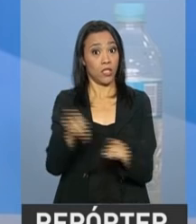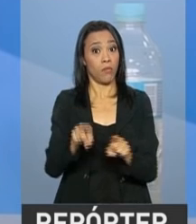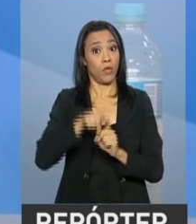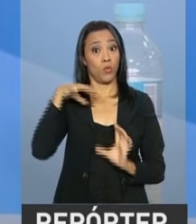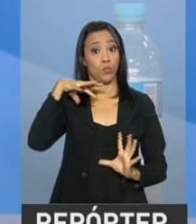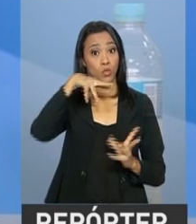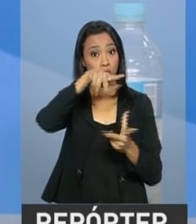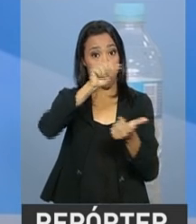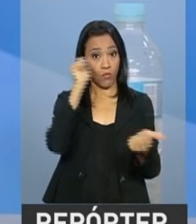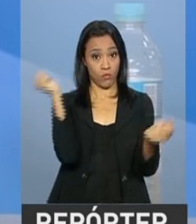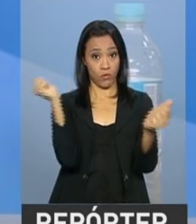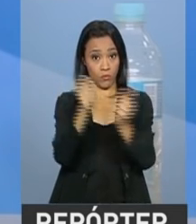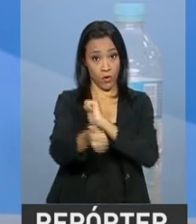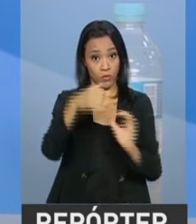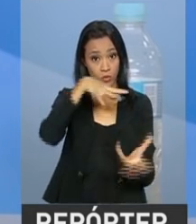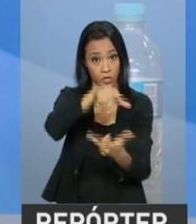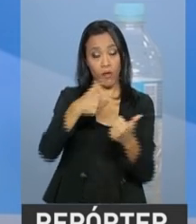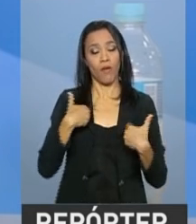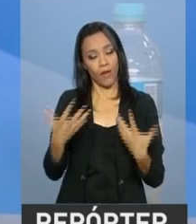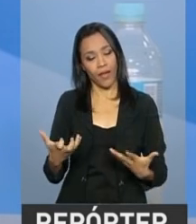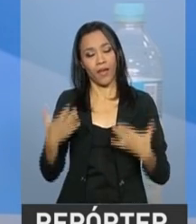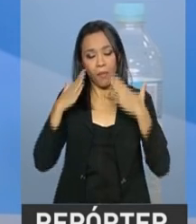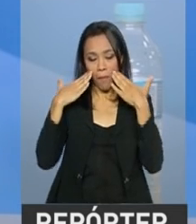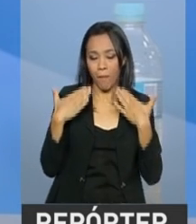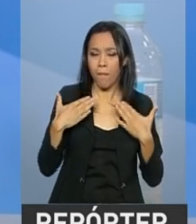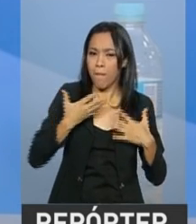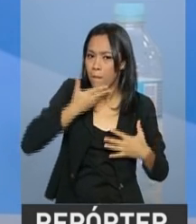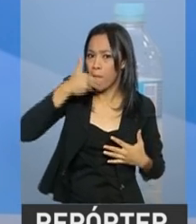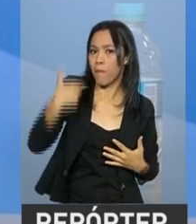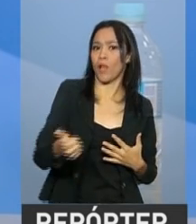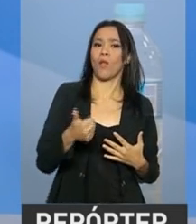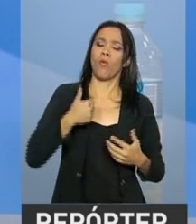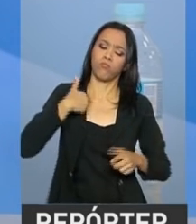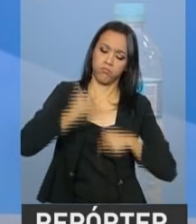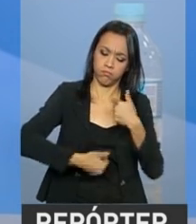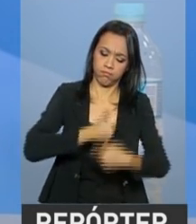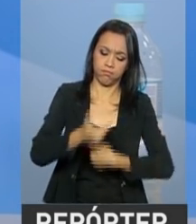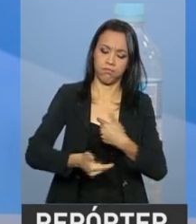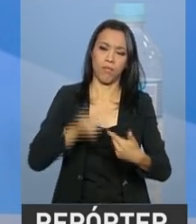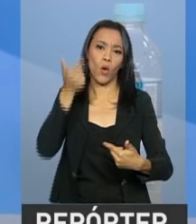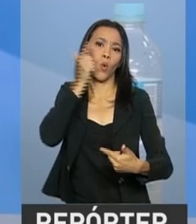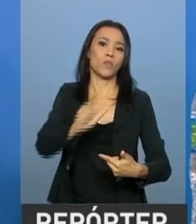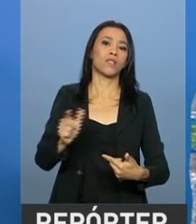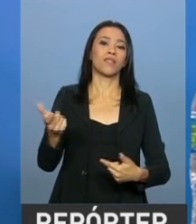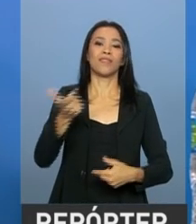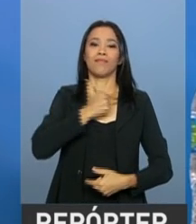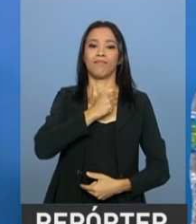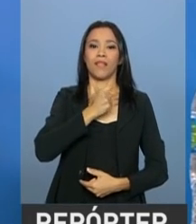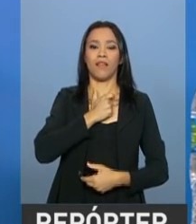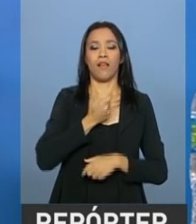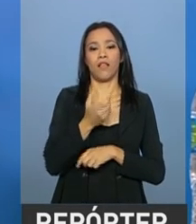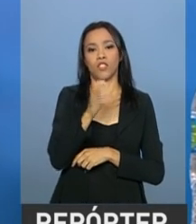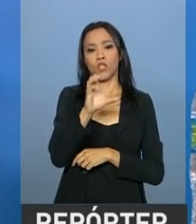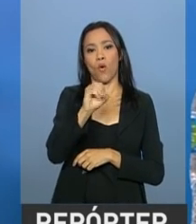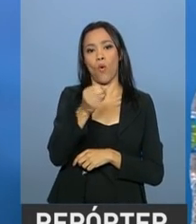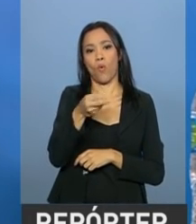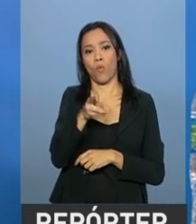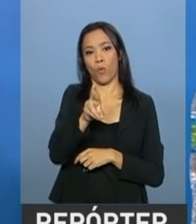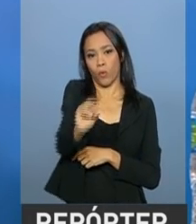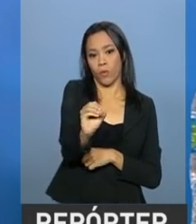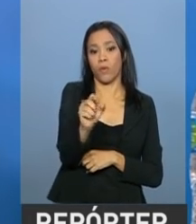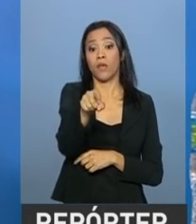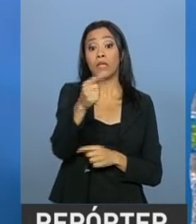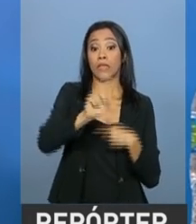se eu tiver convocado, eu já quero dar o meu melhor para poder, quem sabe assim, eu conseguir a medalha de ouro. Depois de um bronze nos 100